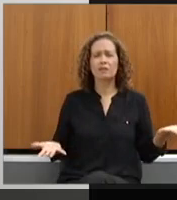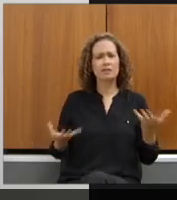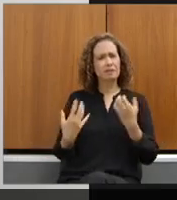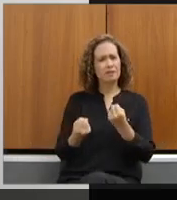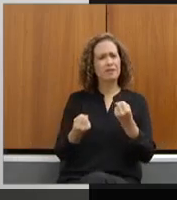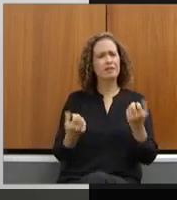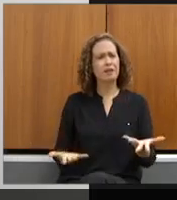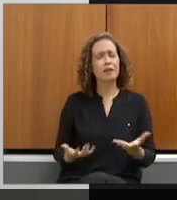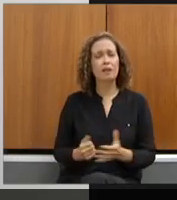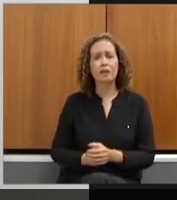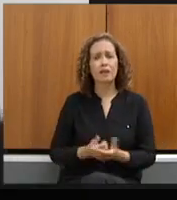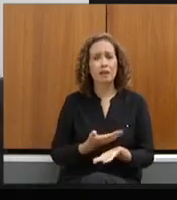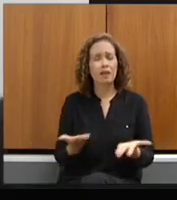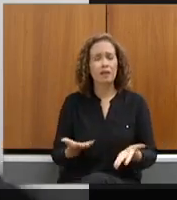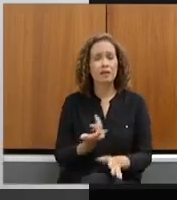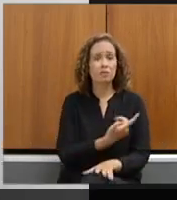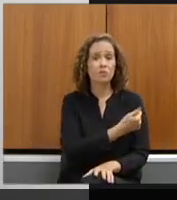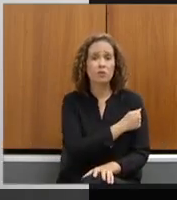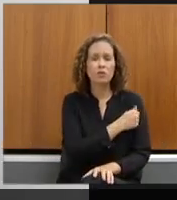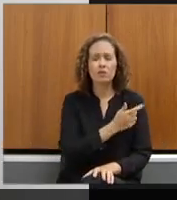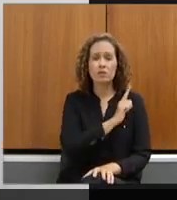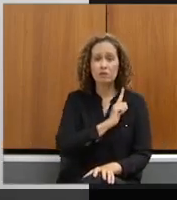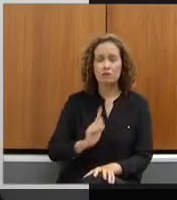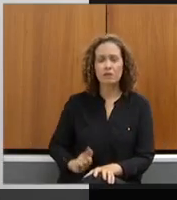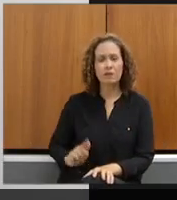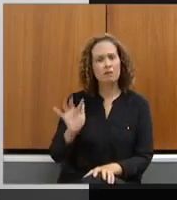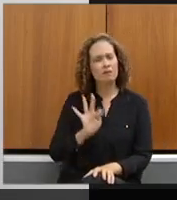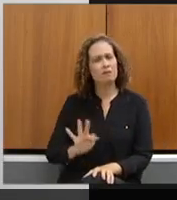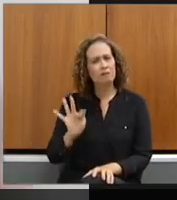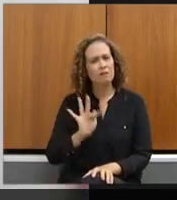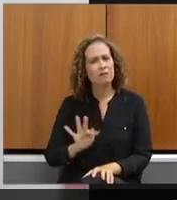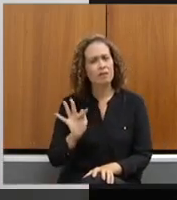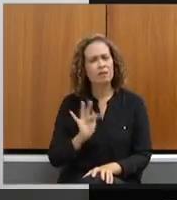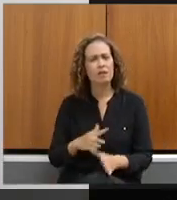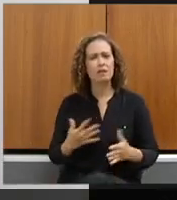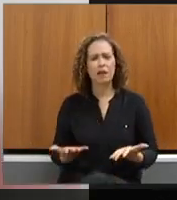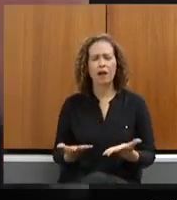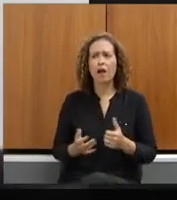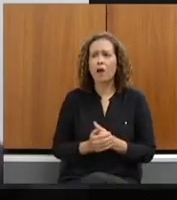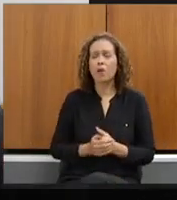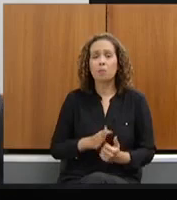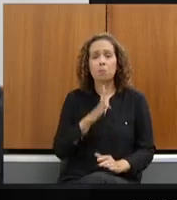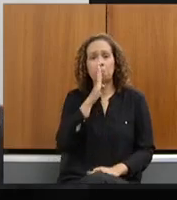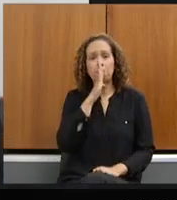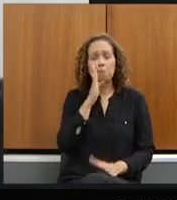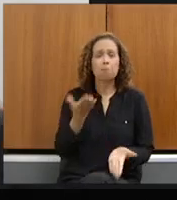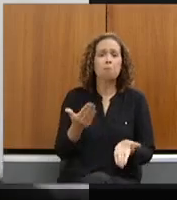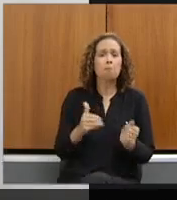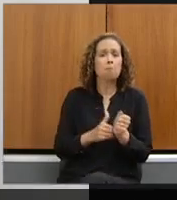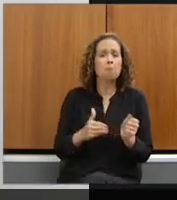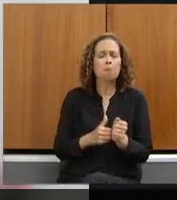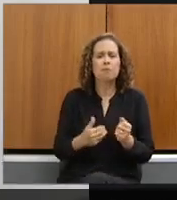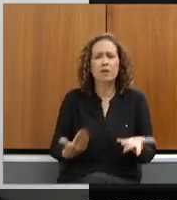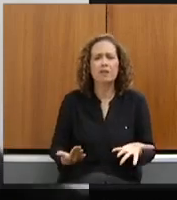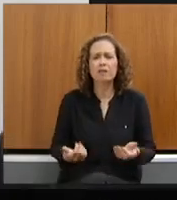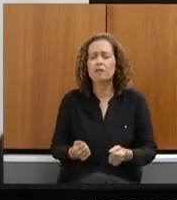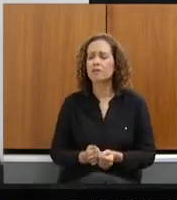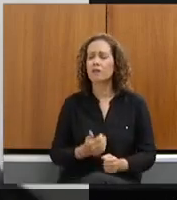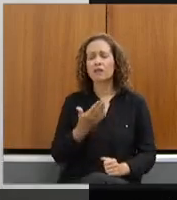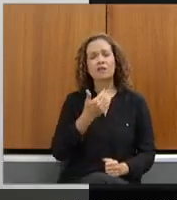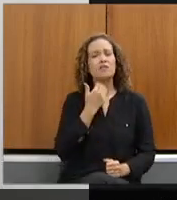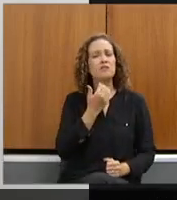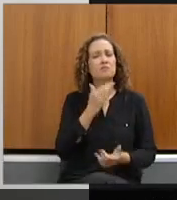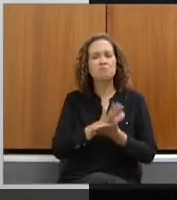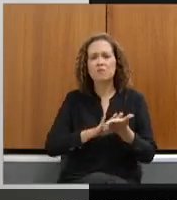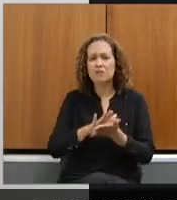milhões de doses contratadas com esse governo federal é muita omissão vai continuar no papel não vai pegar